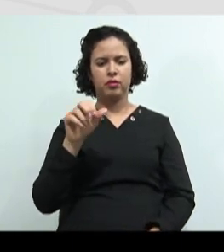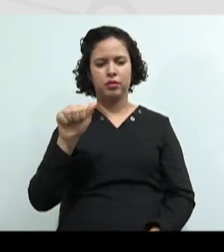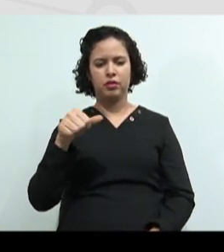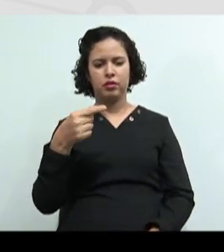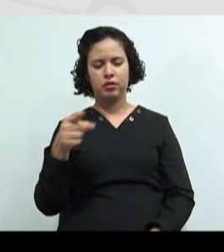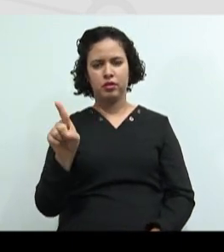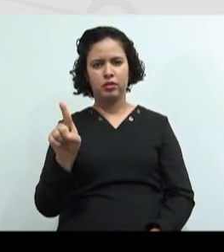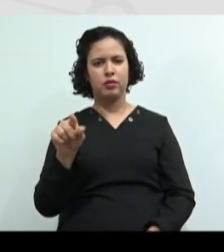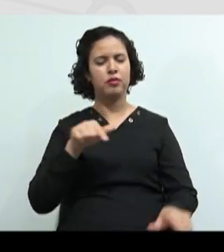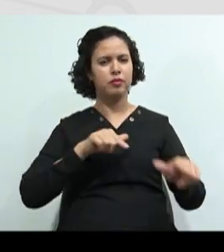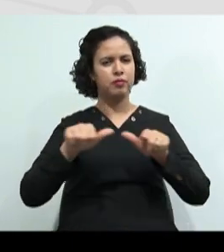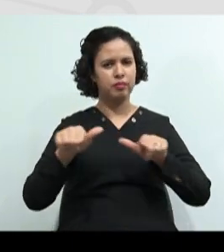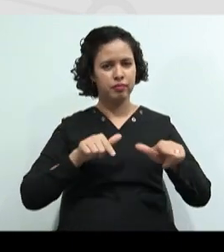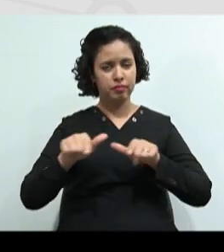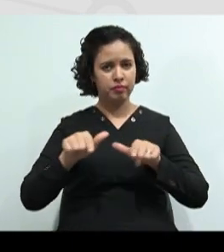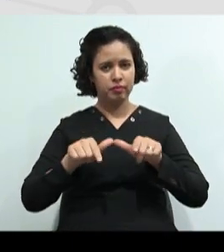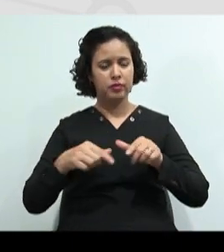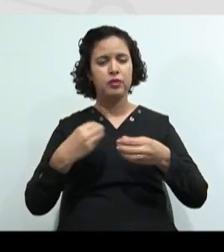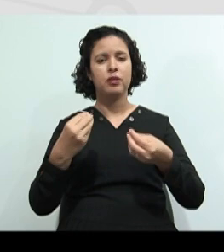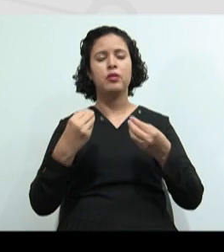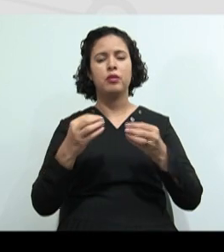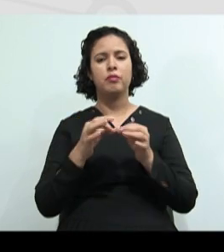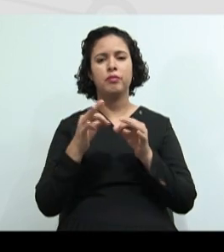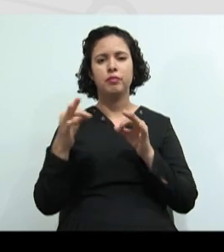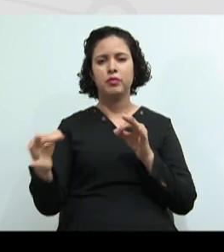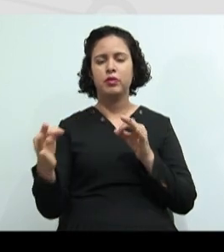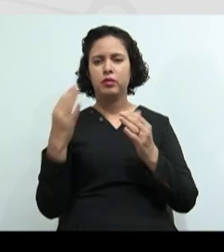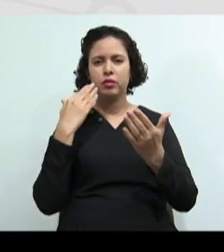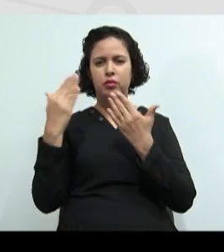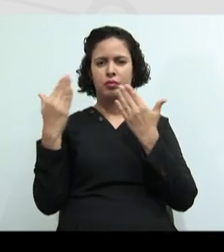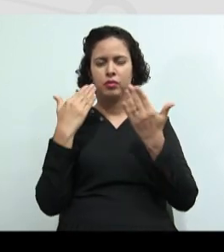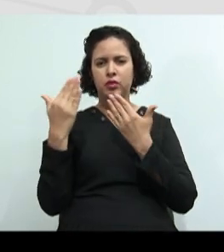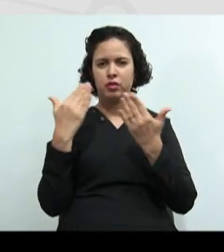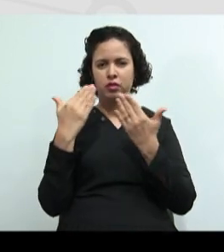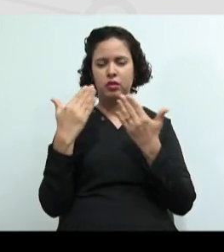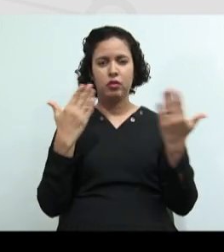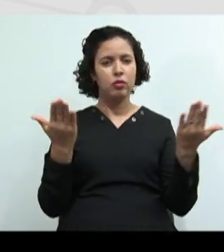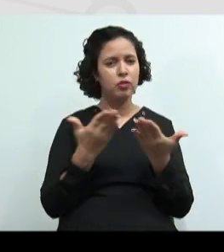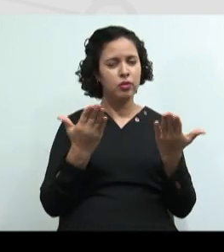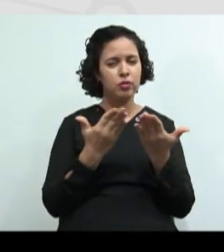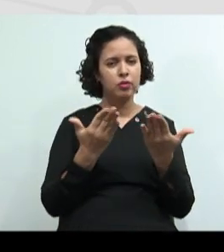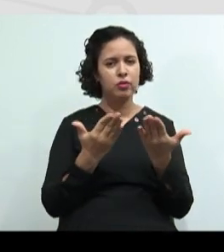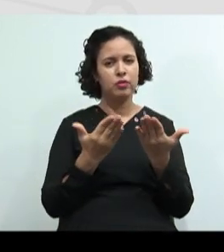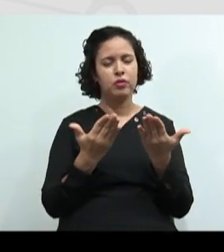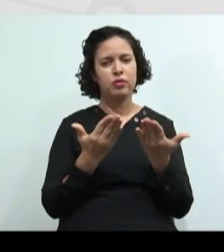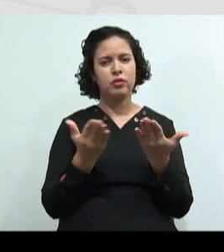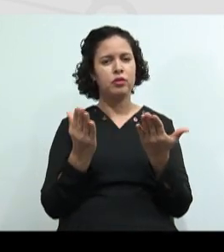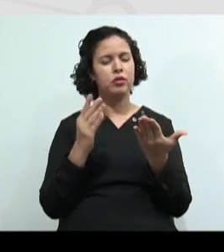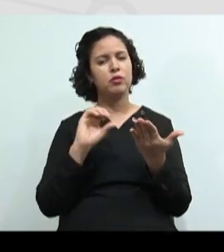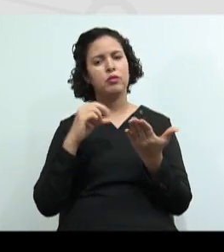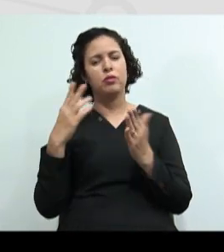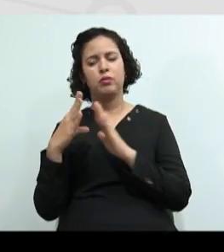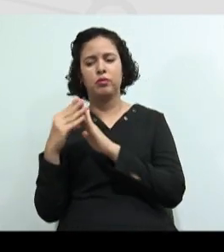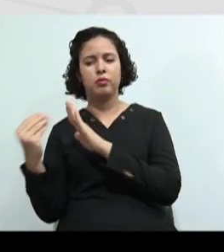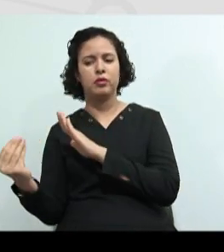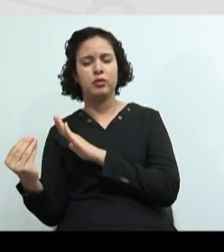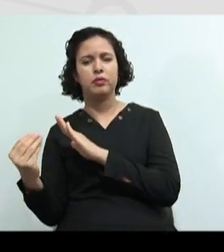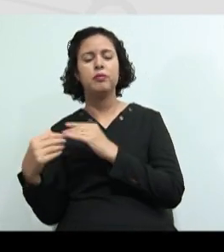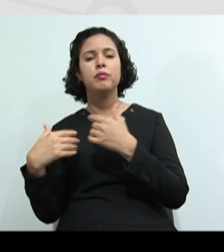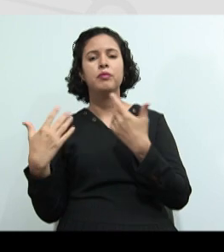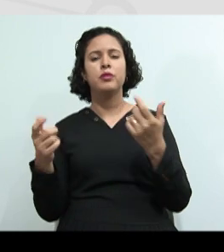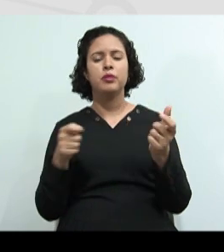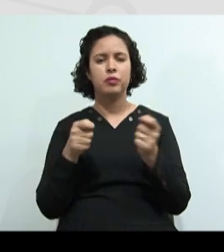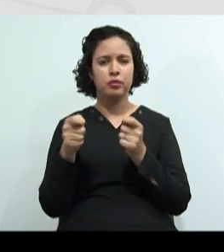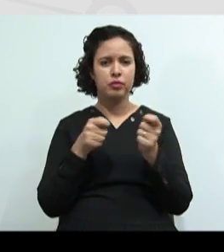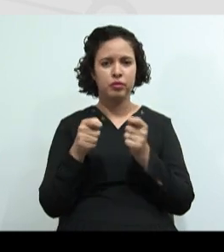eu vou medir esse desempenho? E é lógico, e comparar o desempenho atual com aquele padrão ou com aquele desejado. O controle,